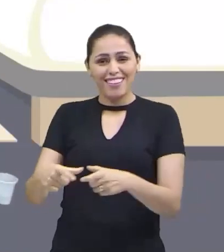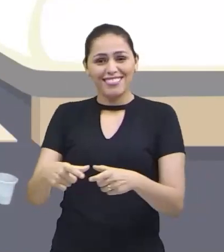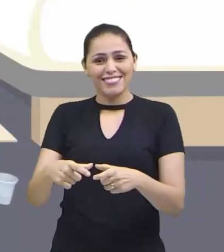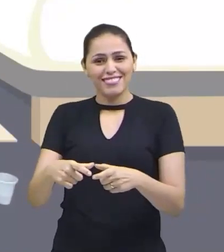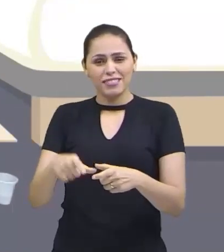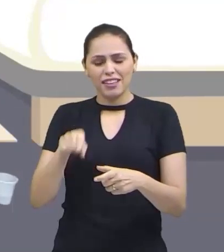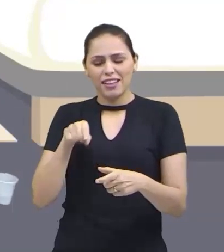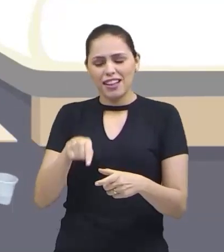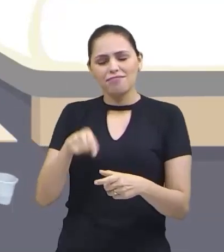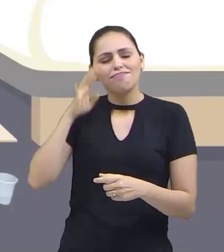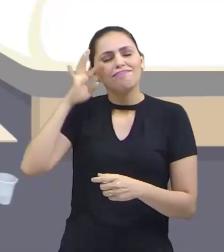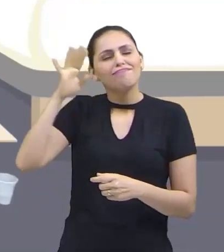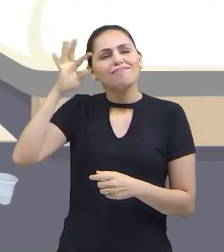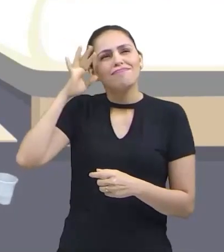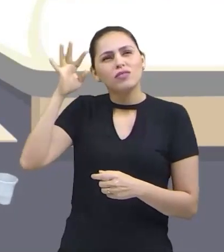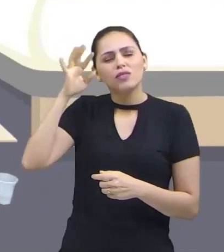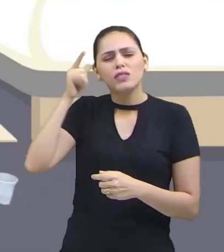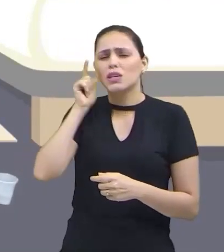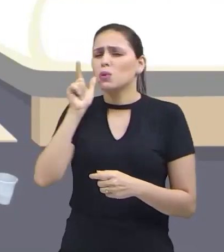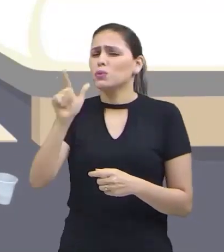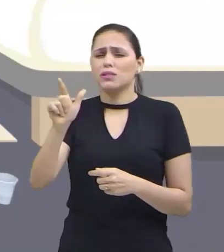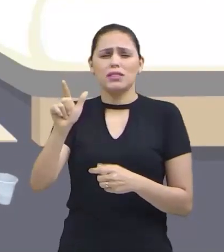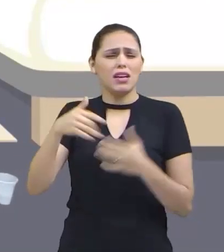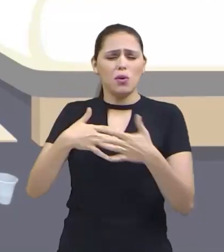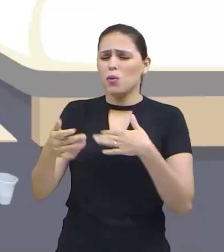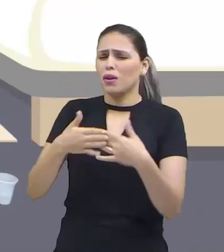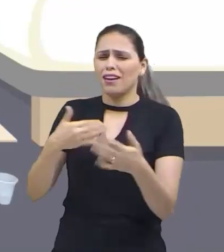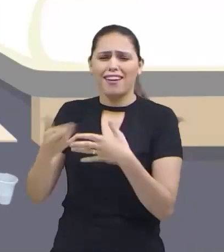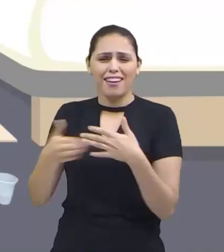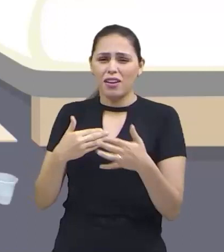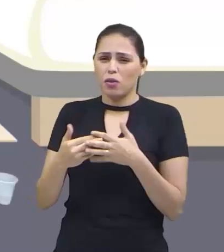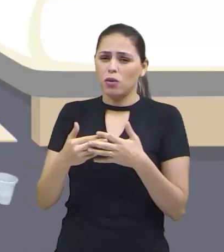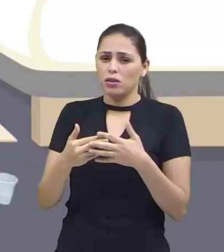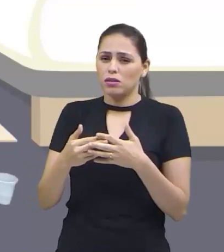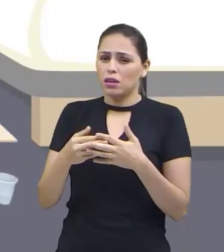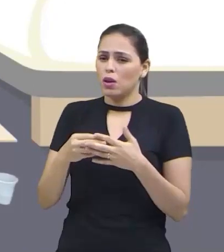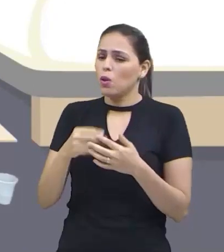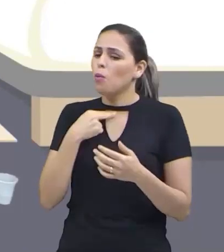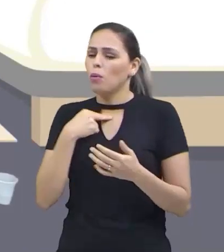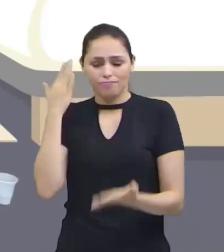faz de conta você pode fazer o que você quiser. Nunca deixem de acreditar.